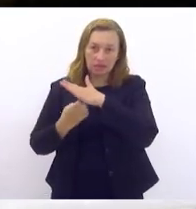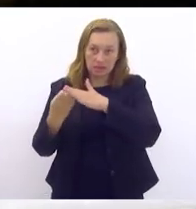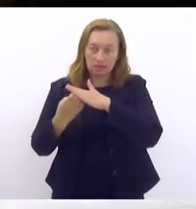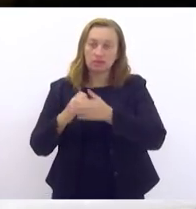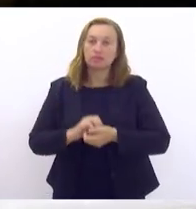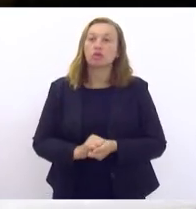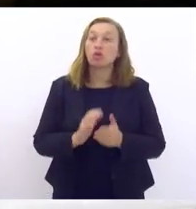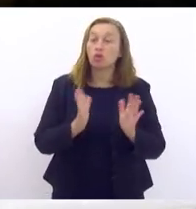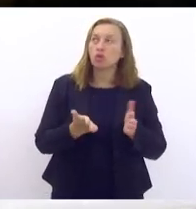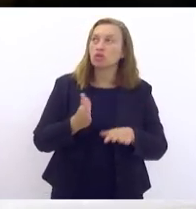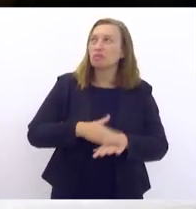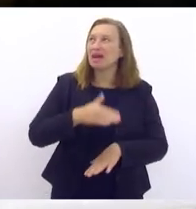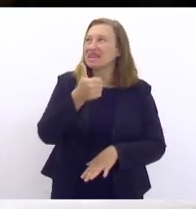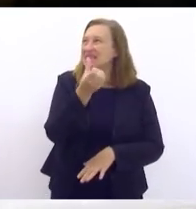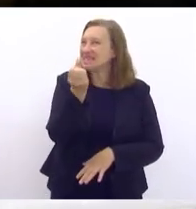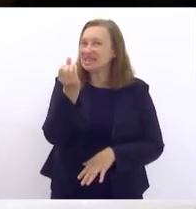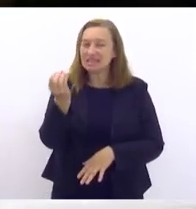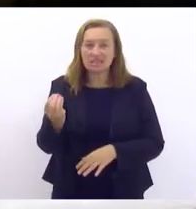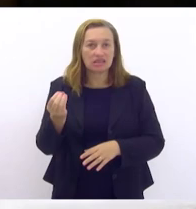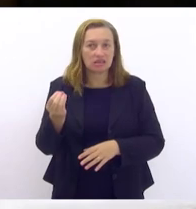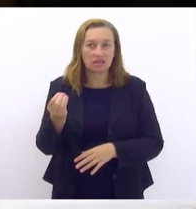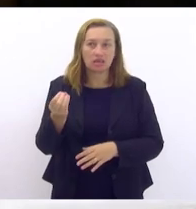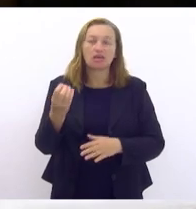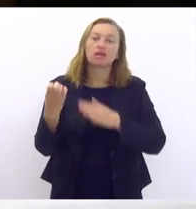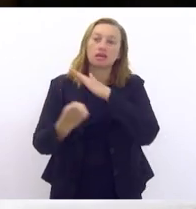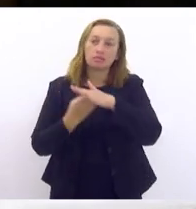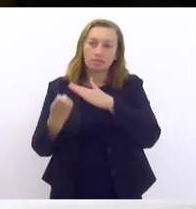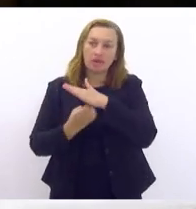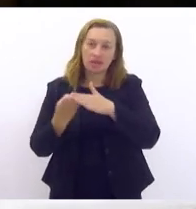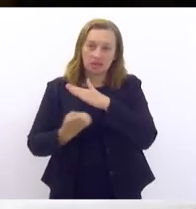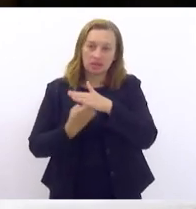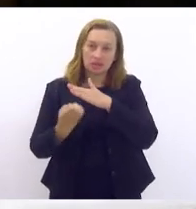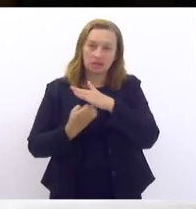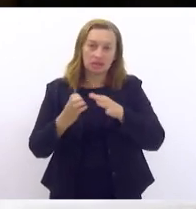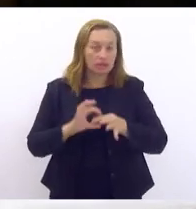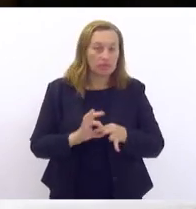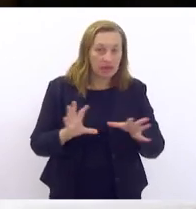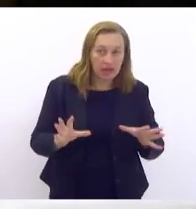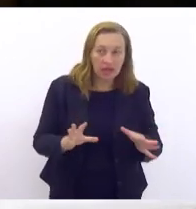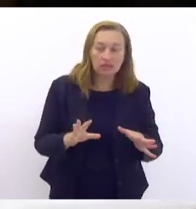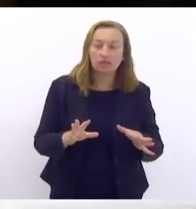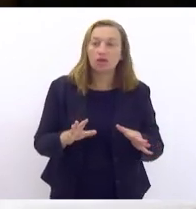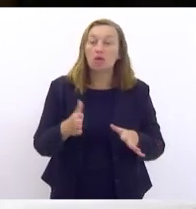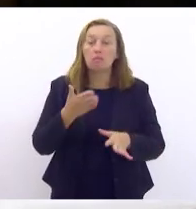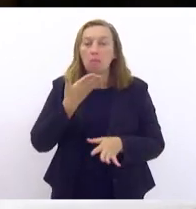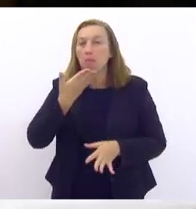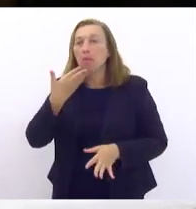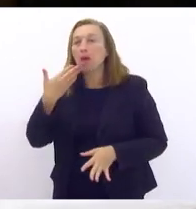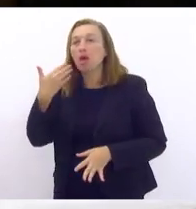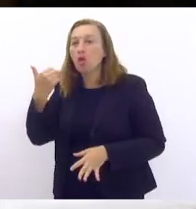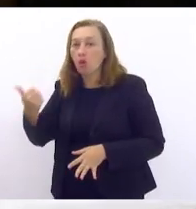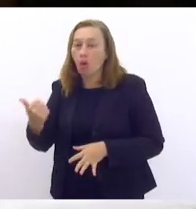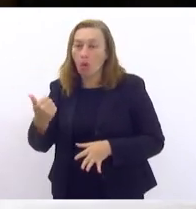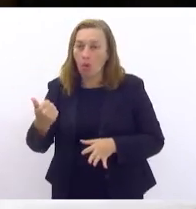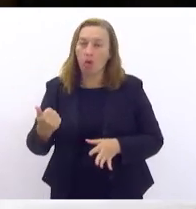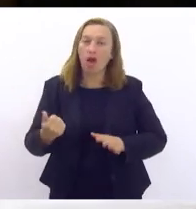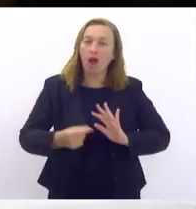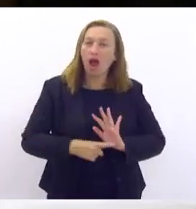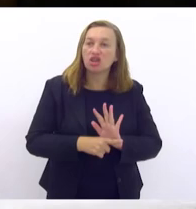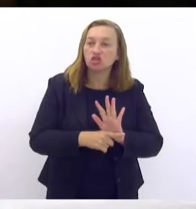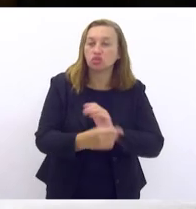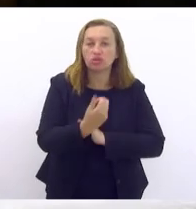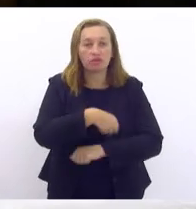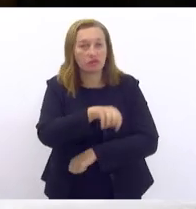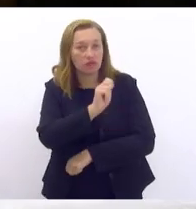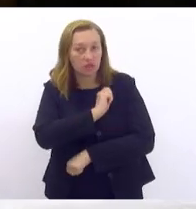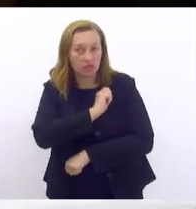e hoje tem mais de 60 empresas com habilitação concedida é o melhor benefício fiscal